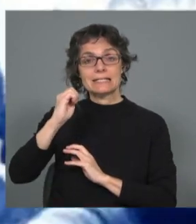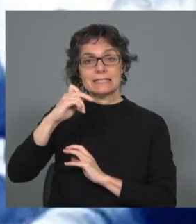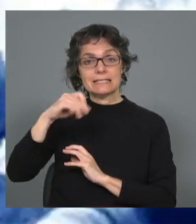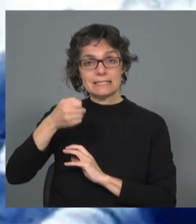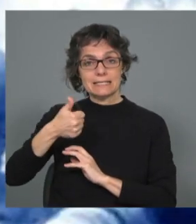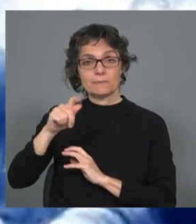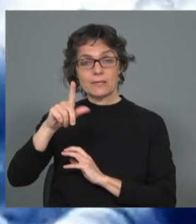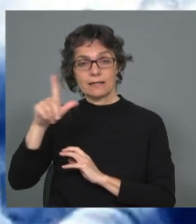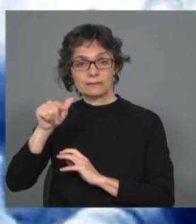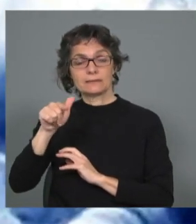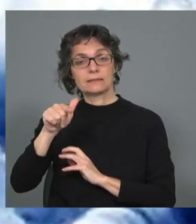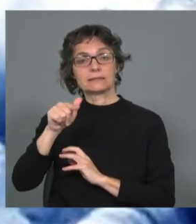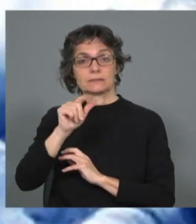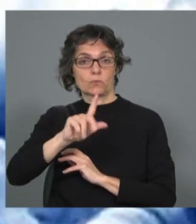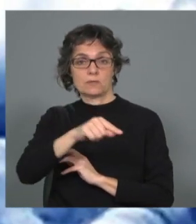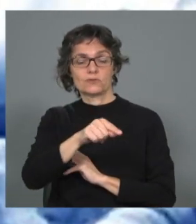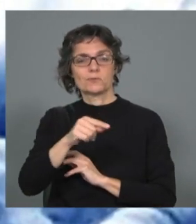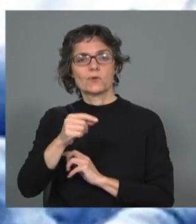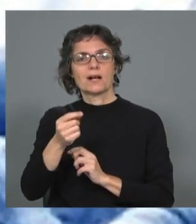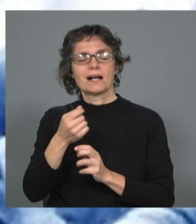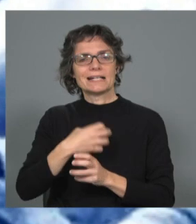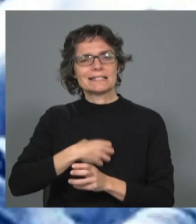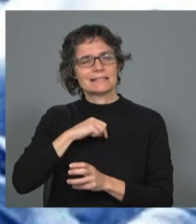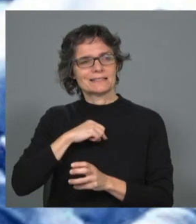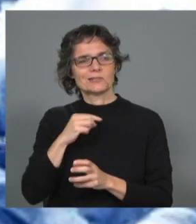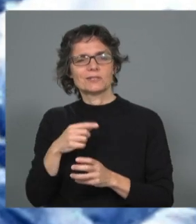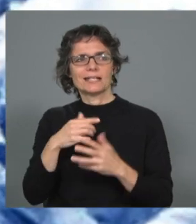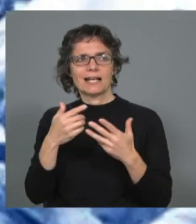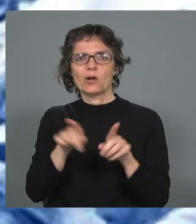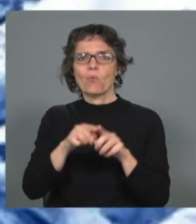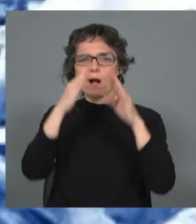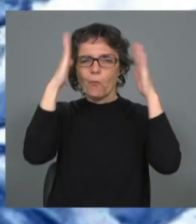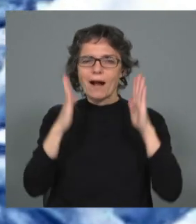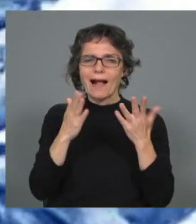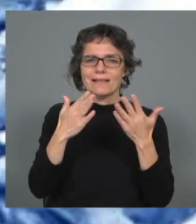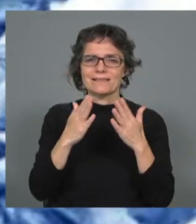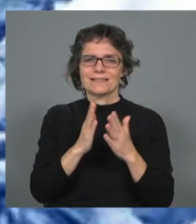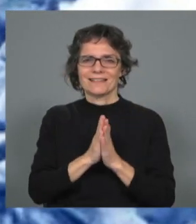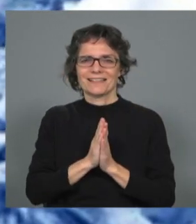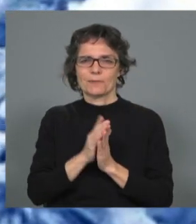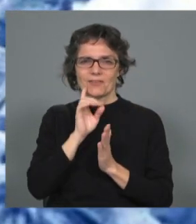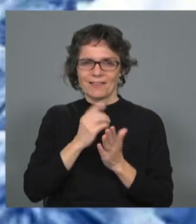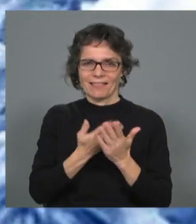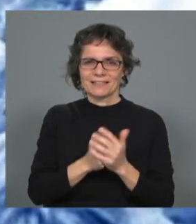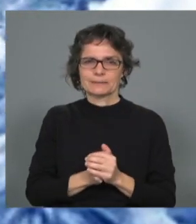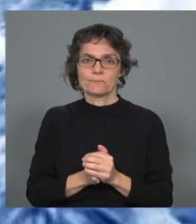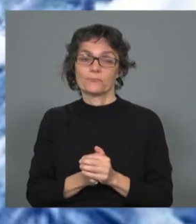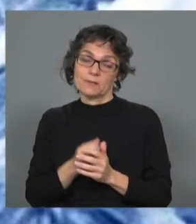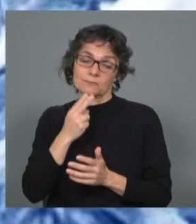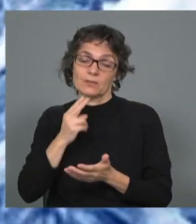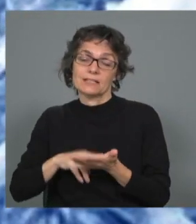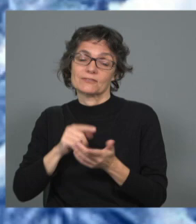altura não era muito generalizado. Não, de facto, não era nada generalizado e que para mim, que tinha tido, enfim, um